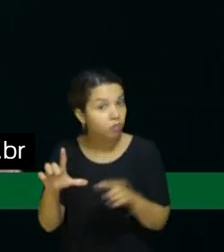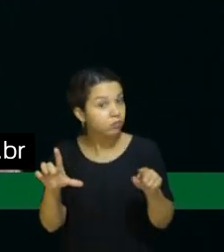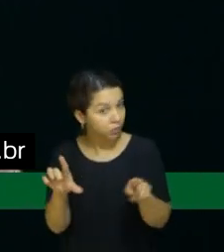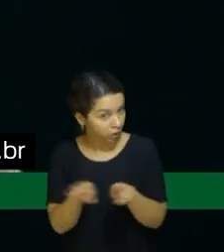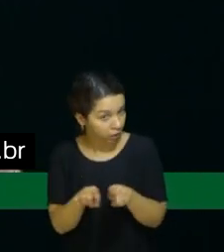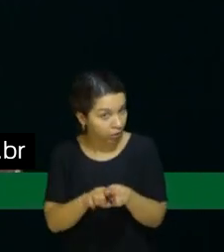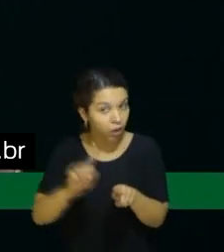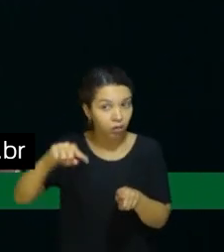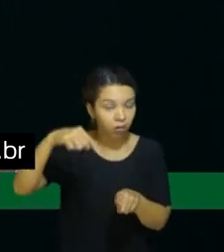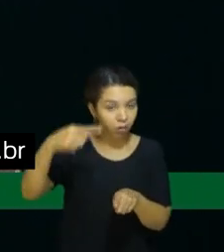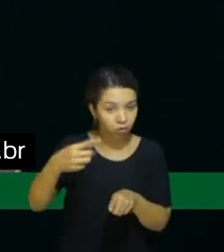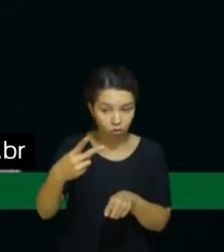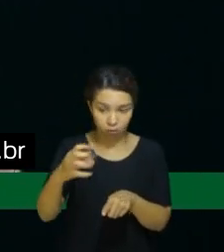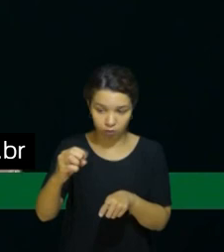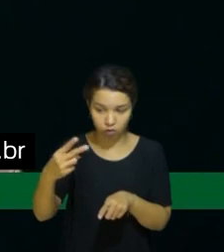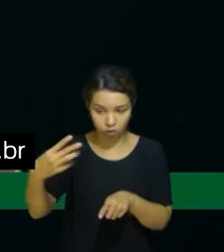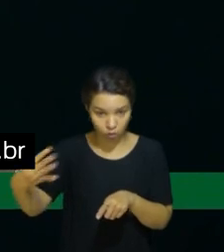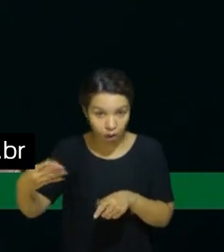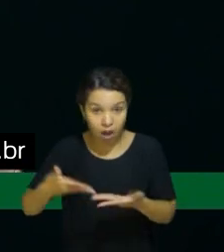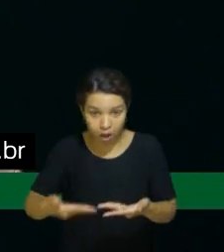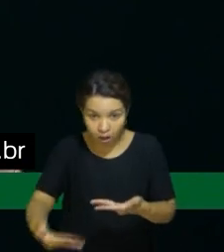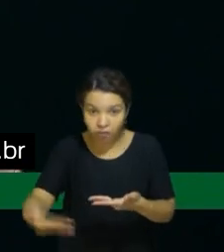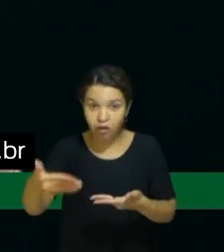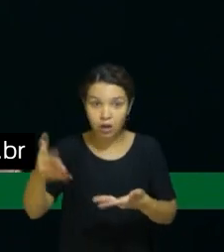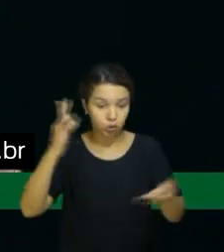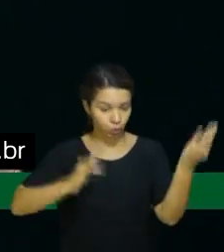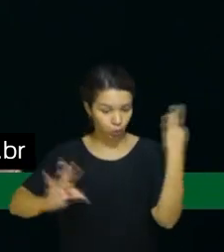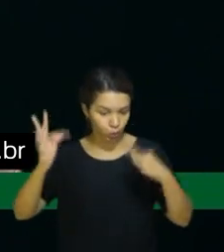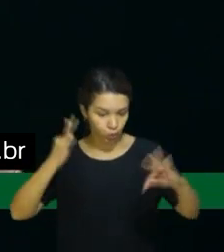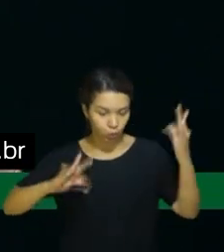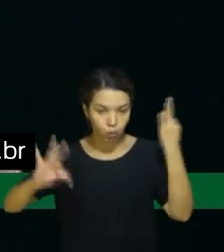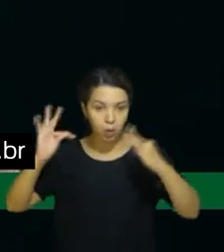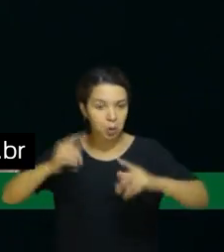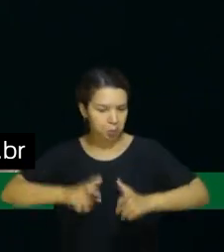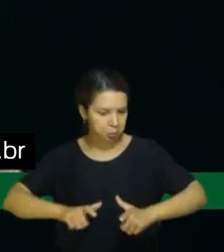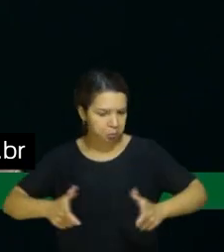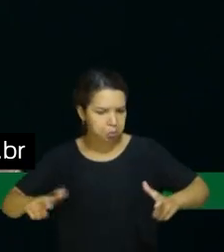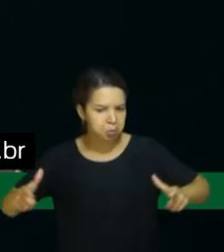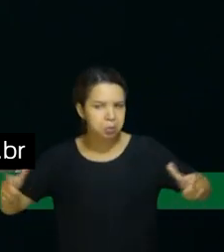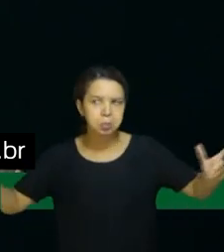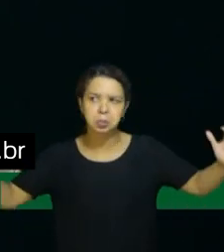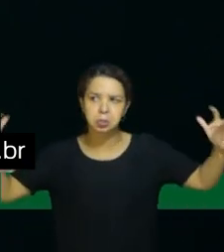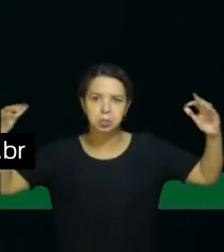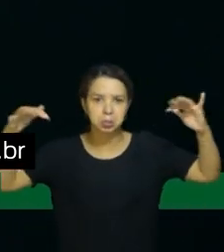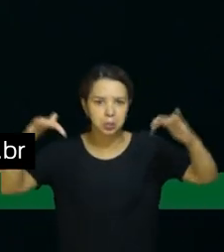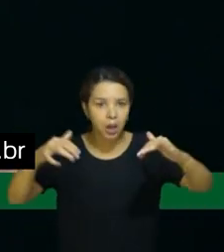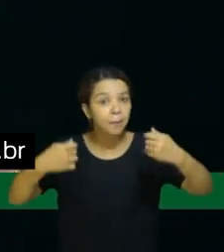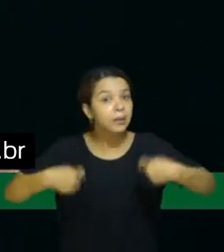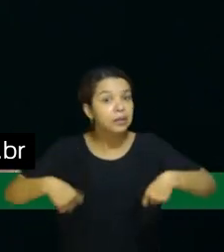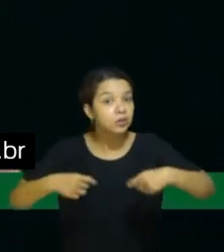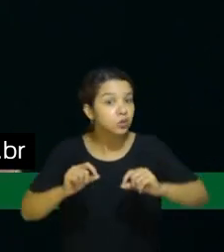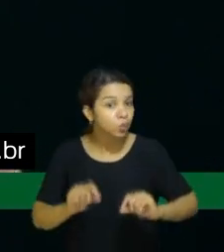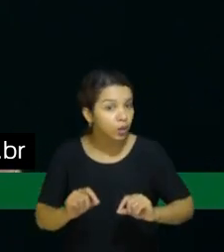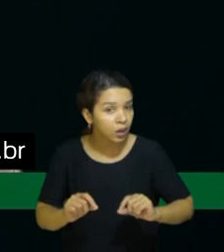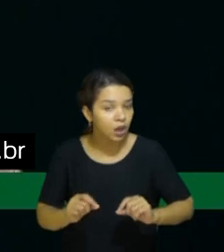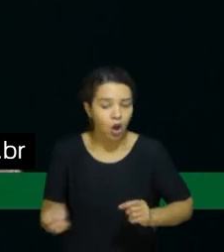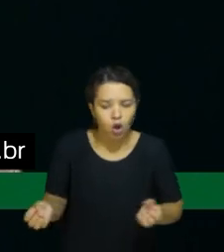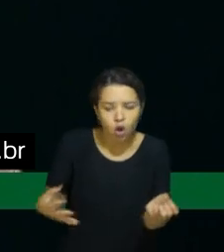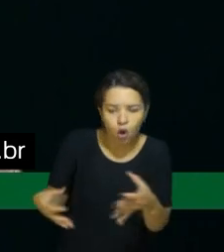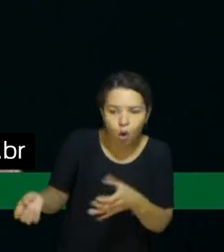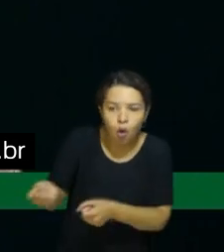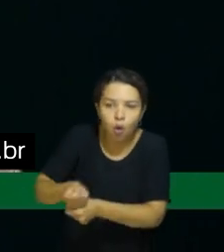2024 precisa Inovar investir em Estrutura em programação para receber aqueles que querem conhecer a nossa